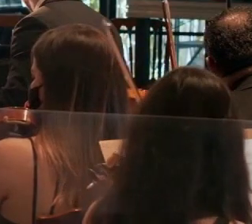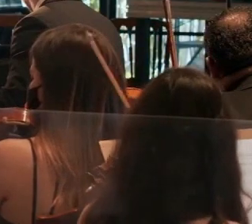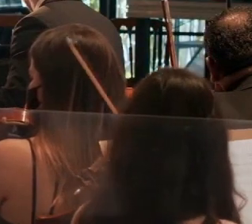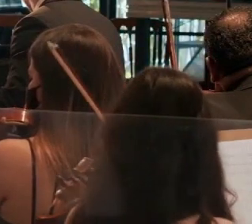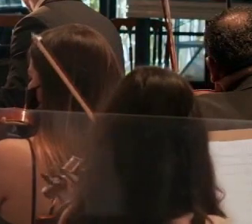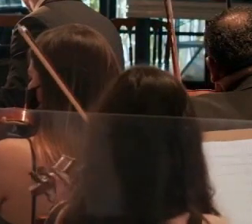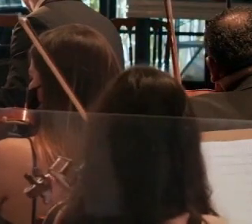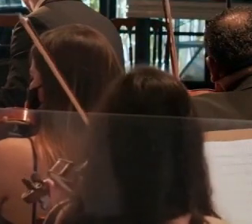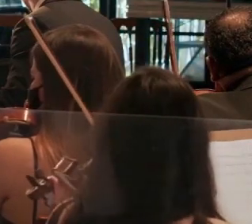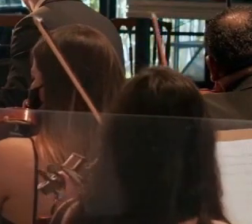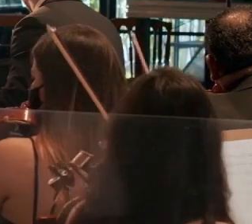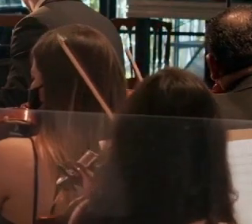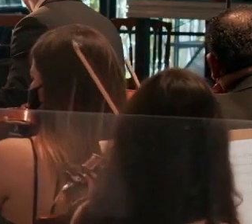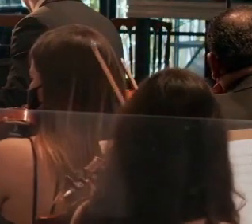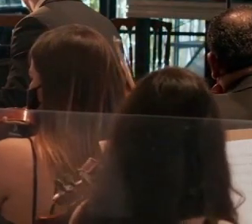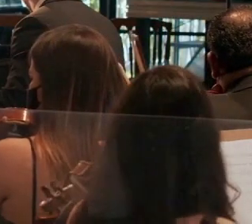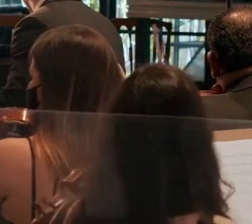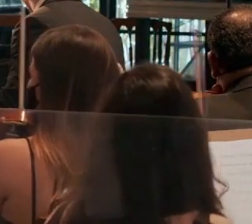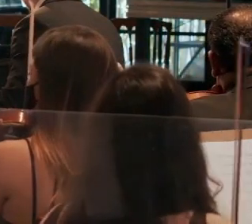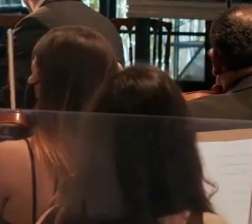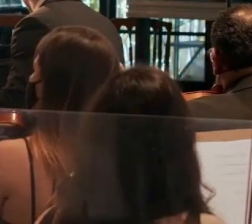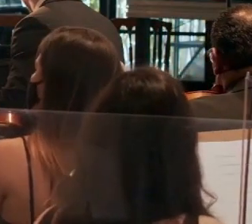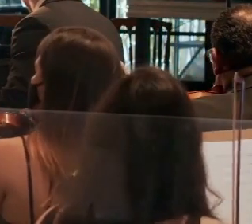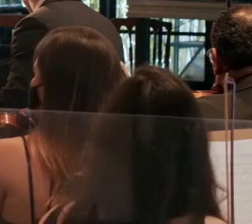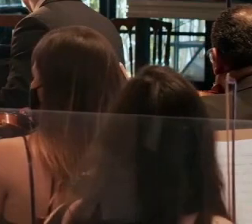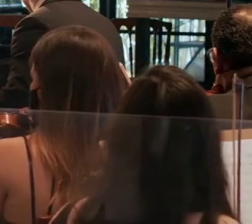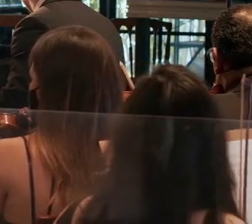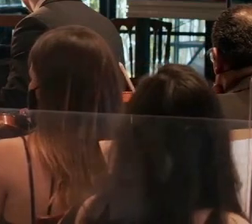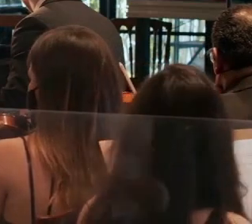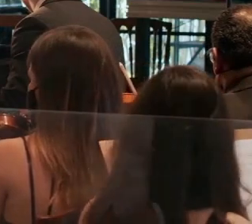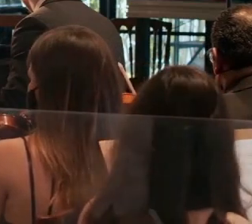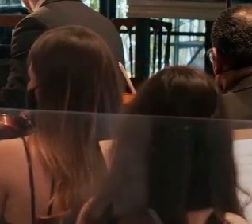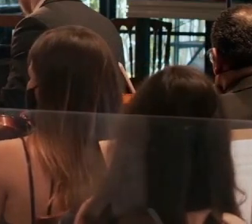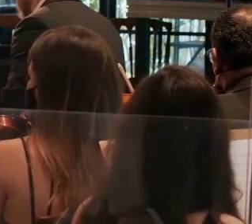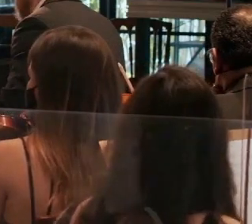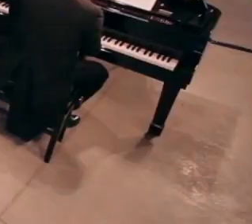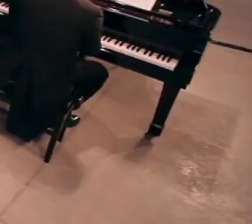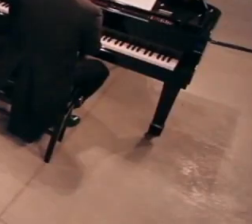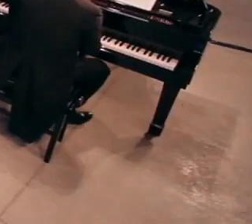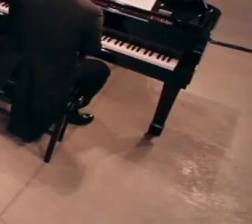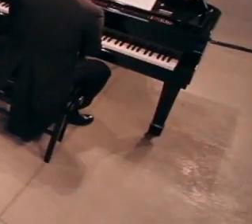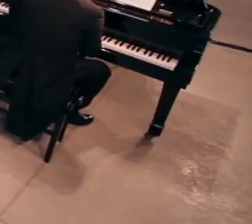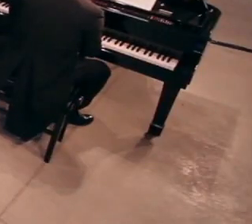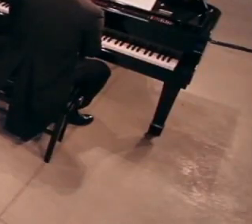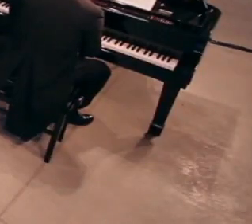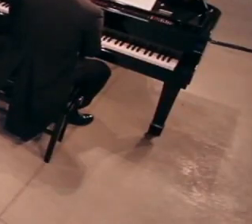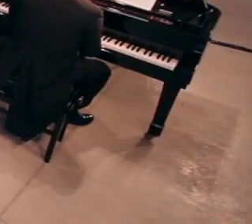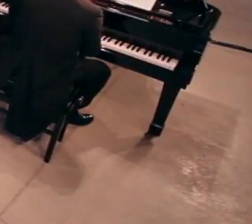Thank you.